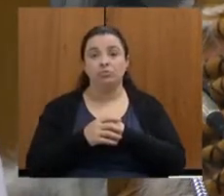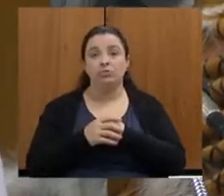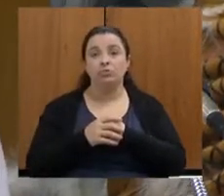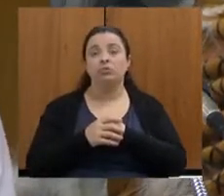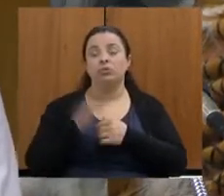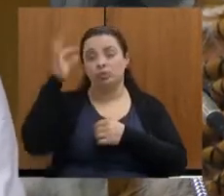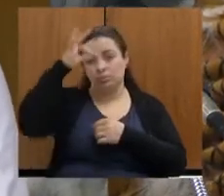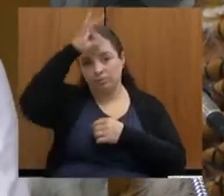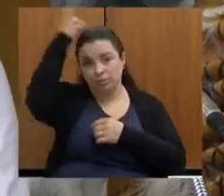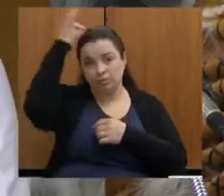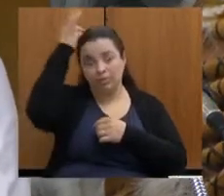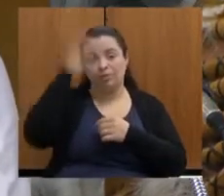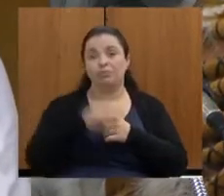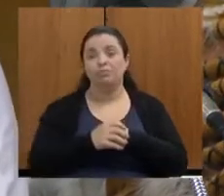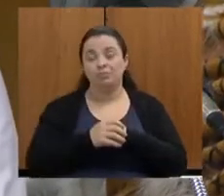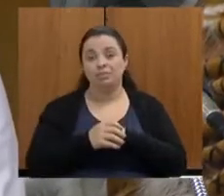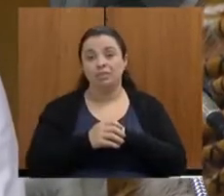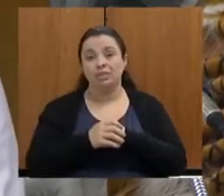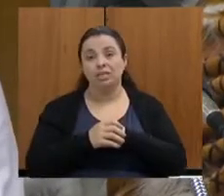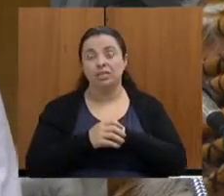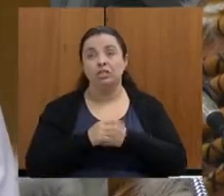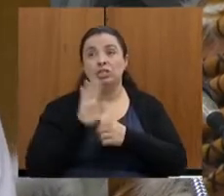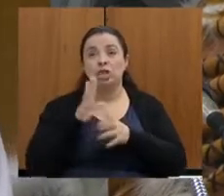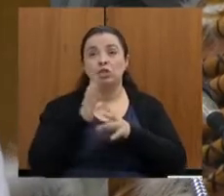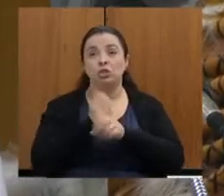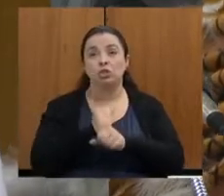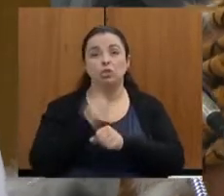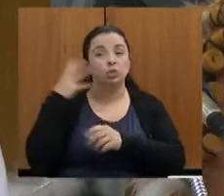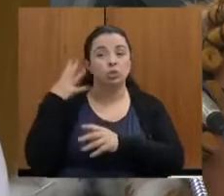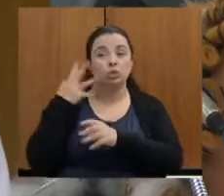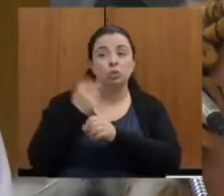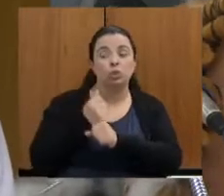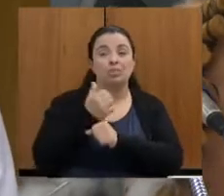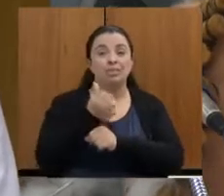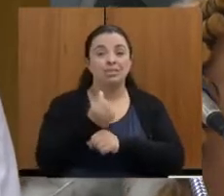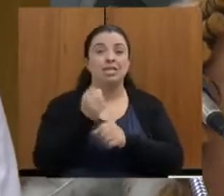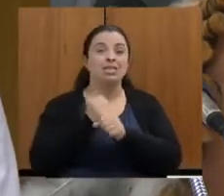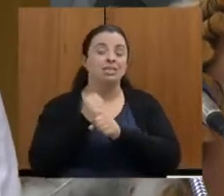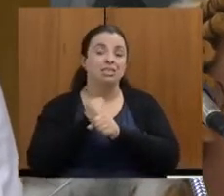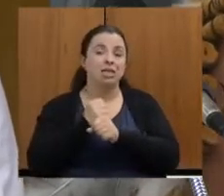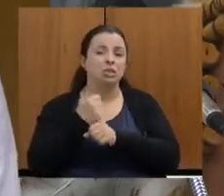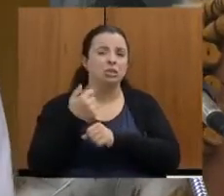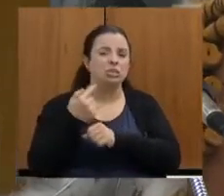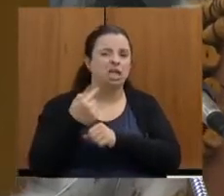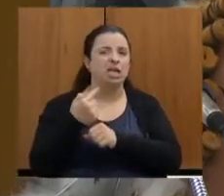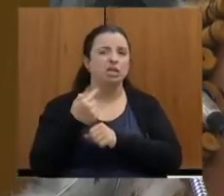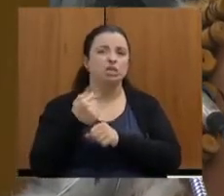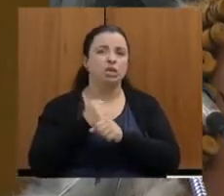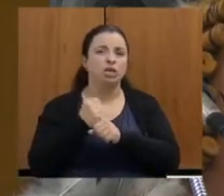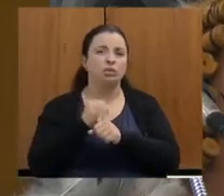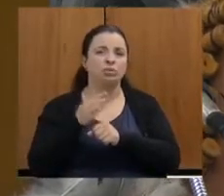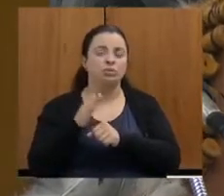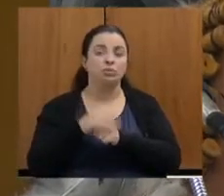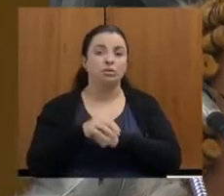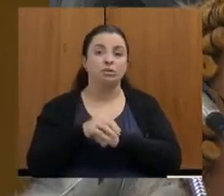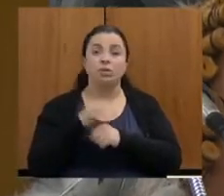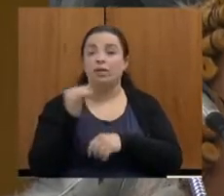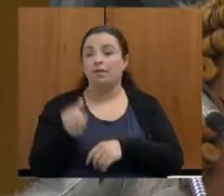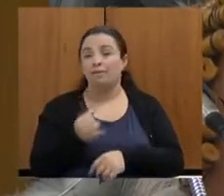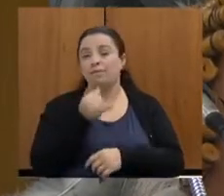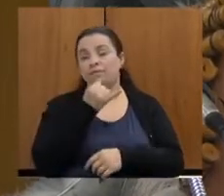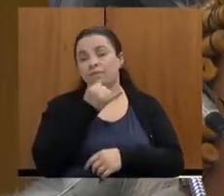que aconteceu esse crime há seis anos quase sete anos atrás e infelizmente